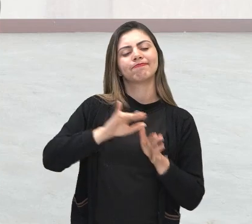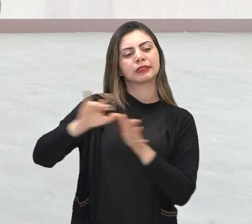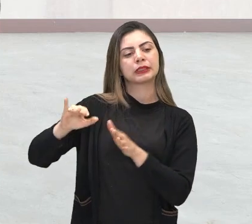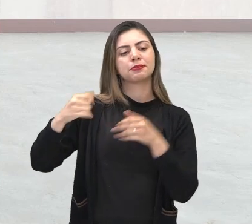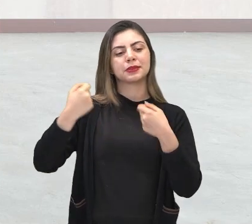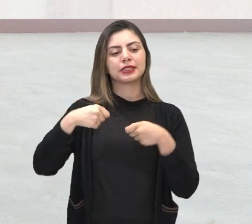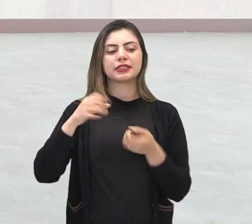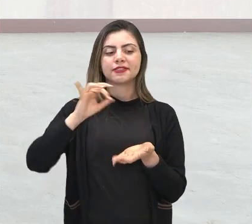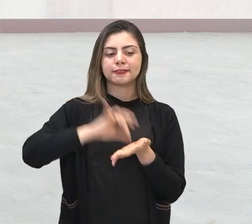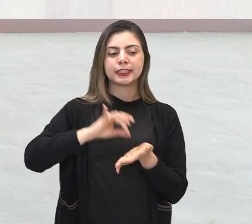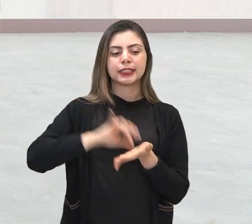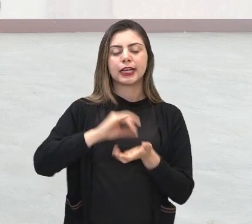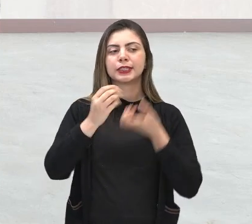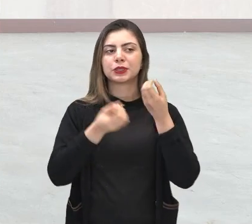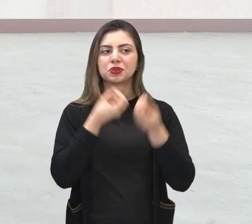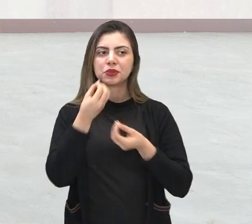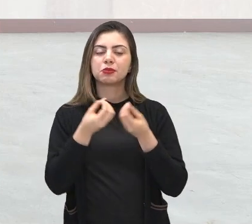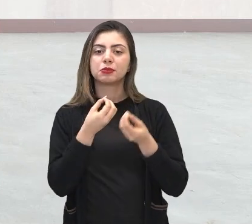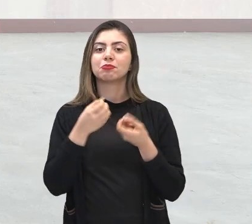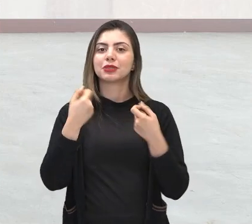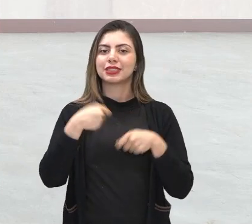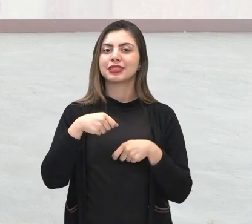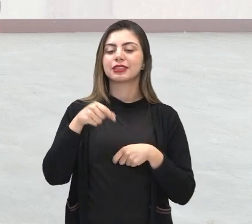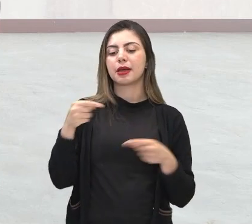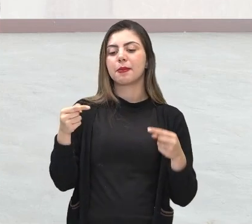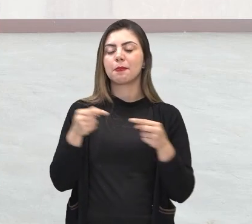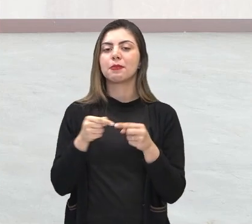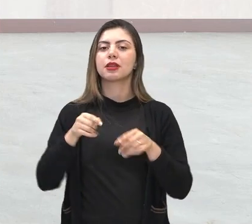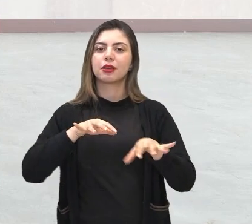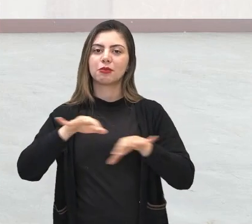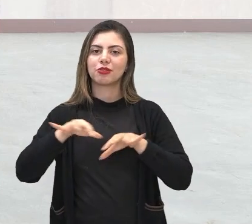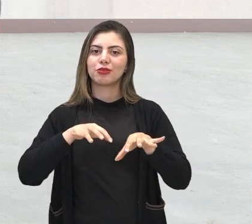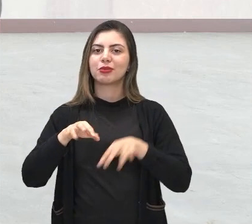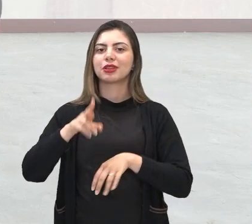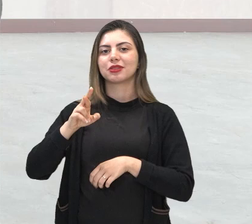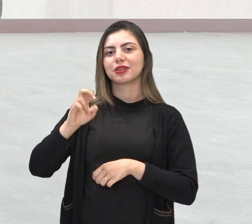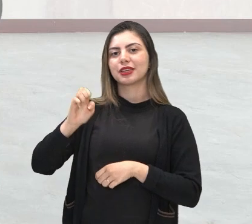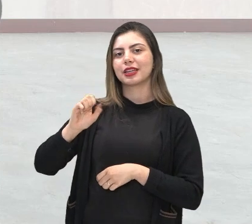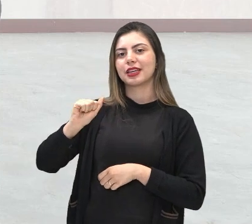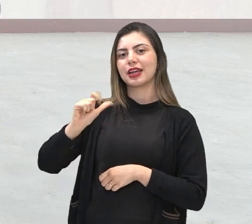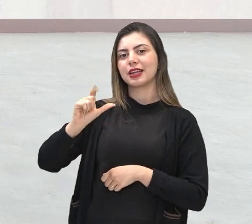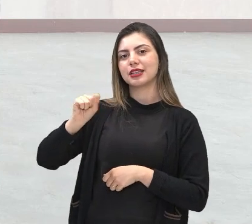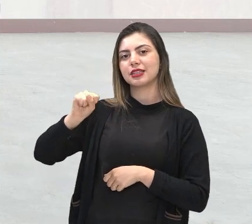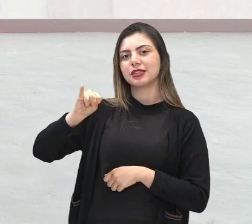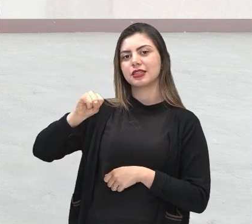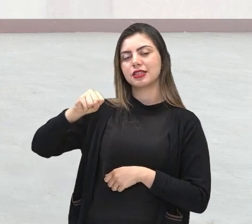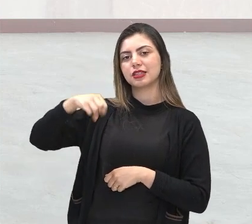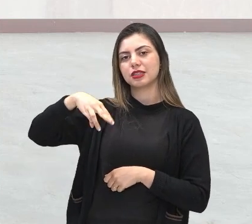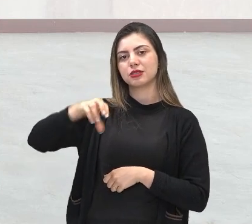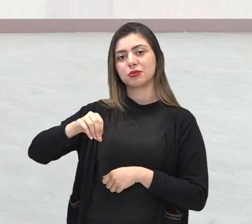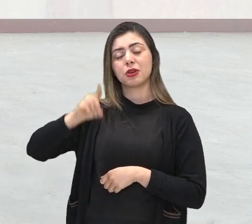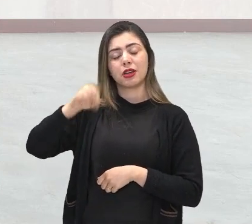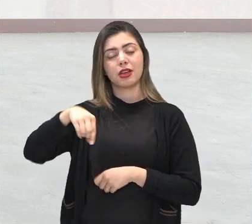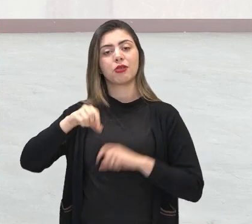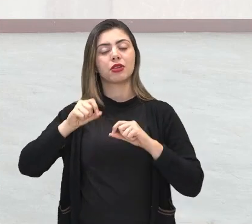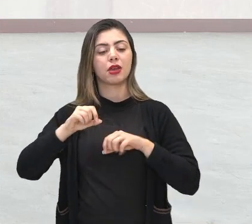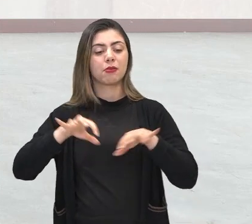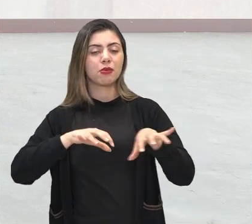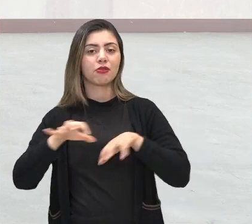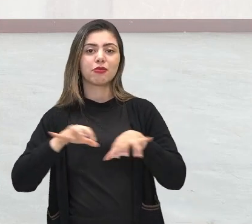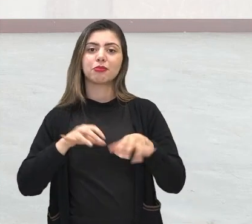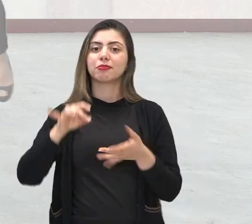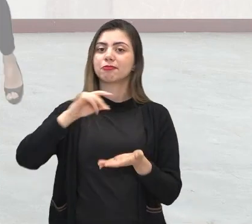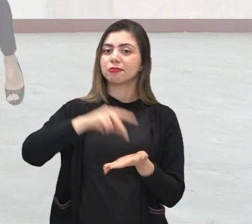faz uma relação Direta com o nome do movimento o realismo o que que é o realismo é um movimento artístico e